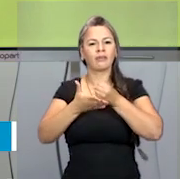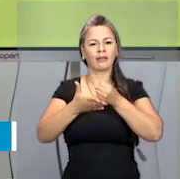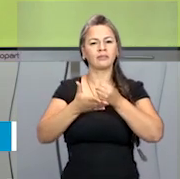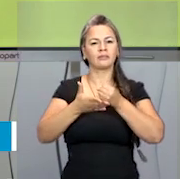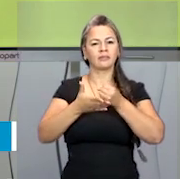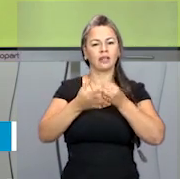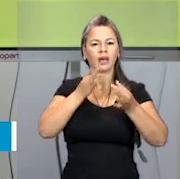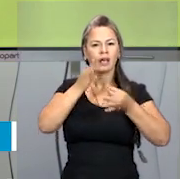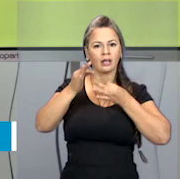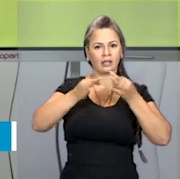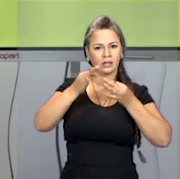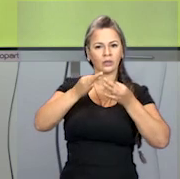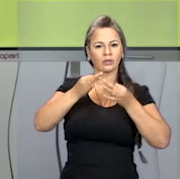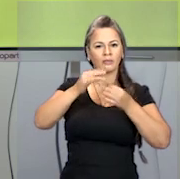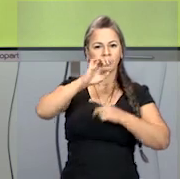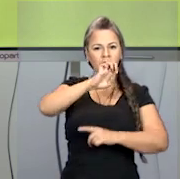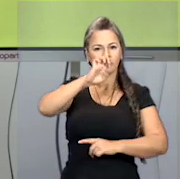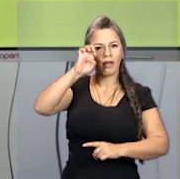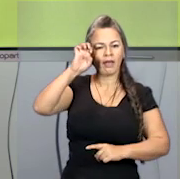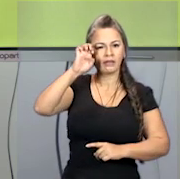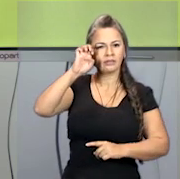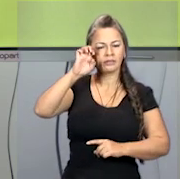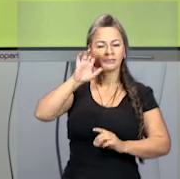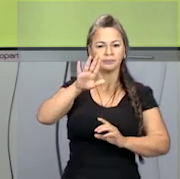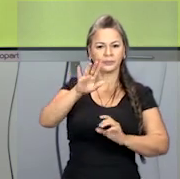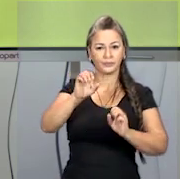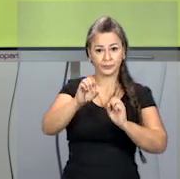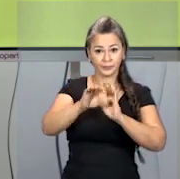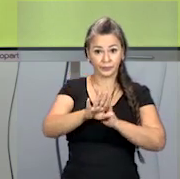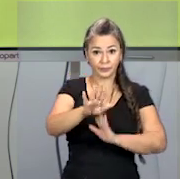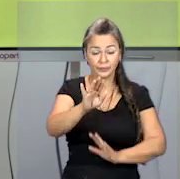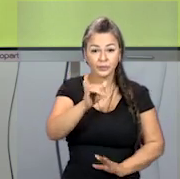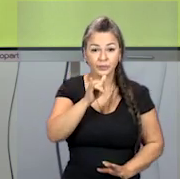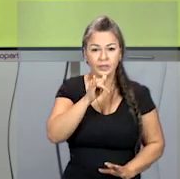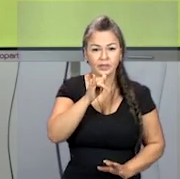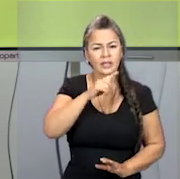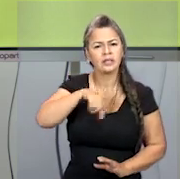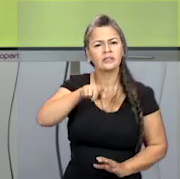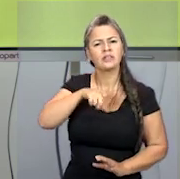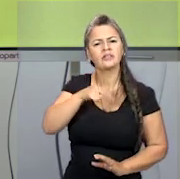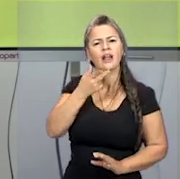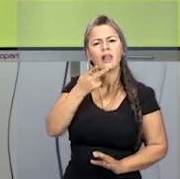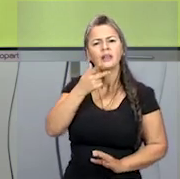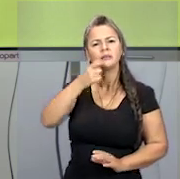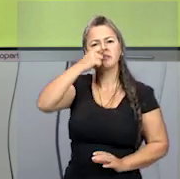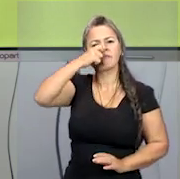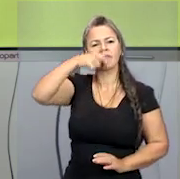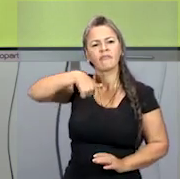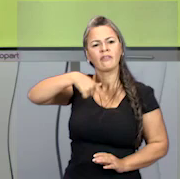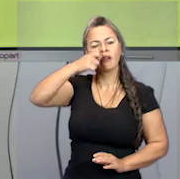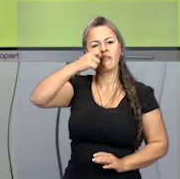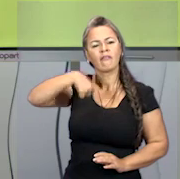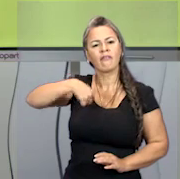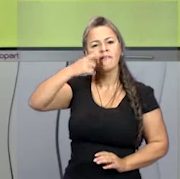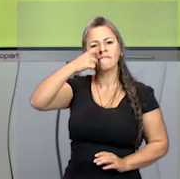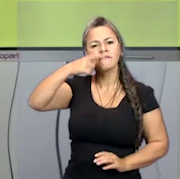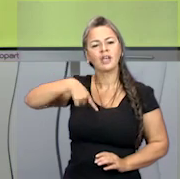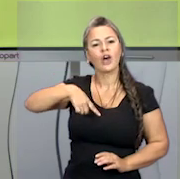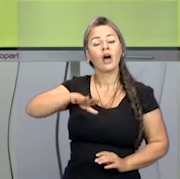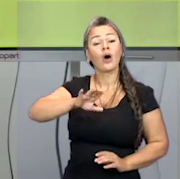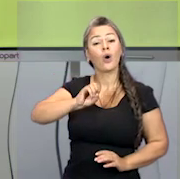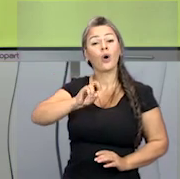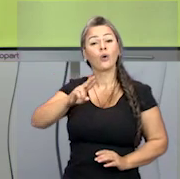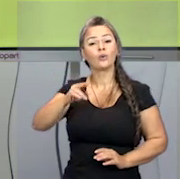Então, quando a gente fala de crime ou quando falamos de violência, nós podemos pensar em várias situações